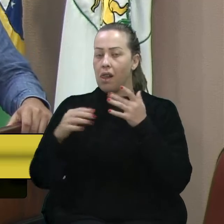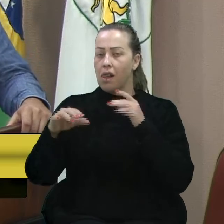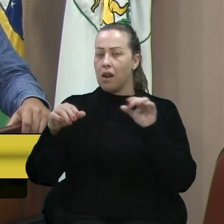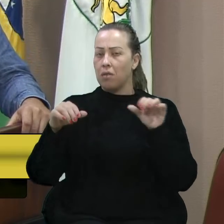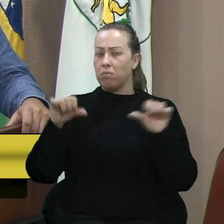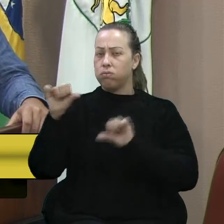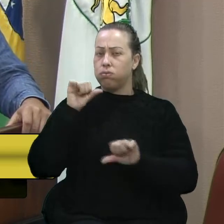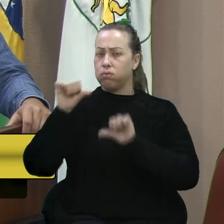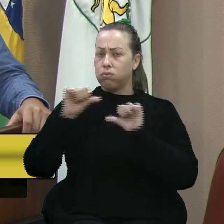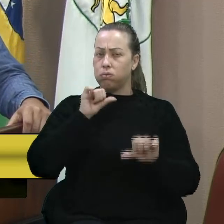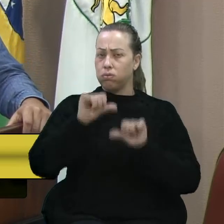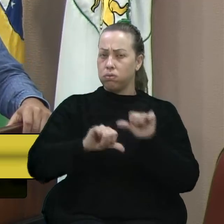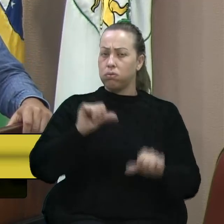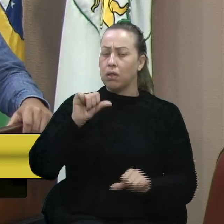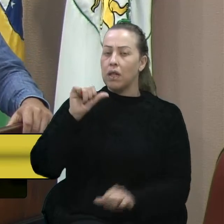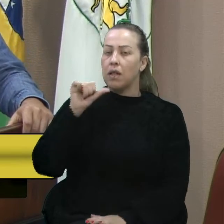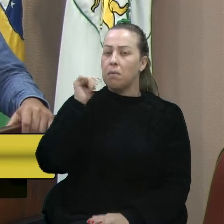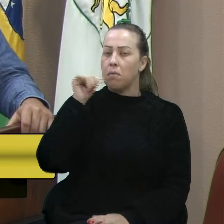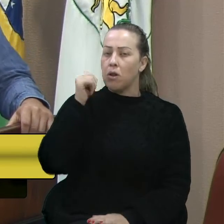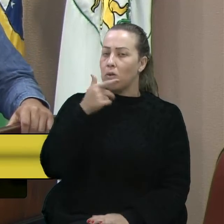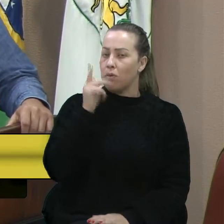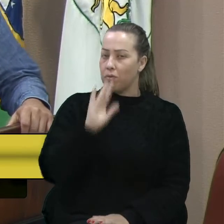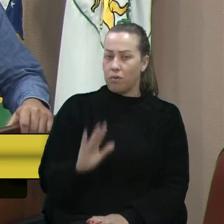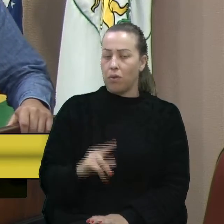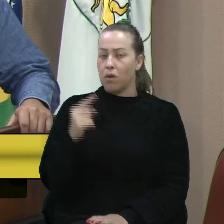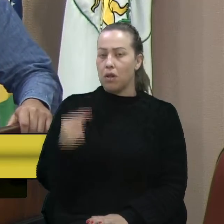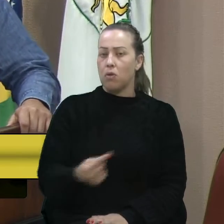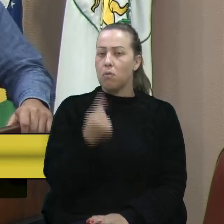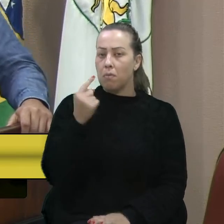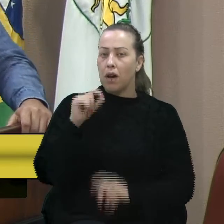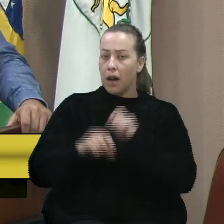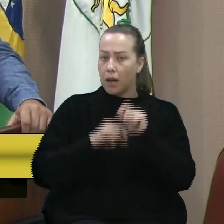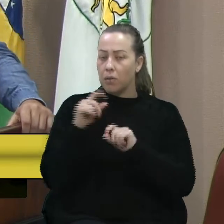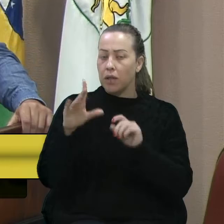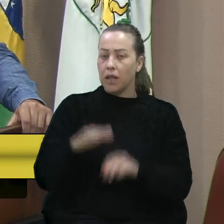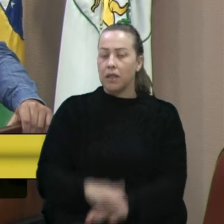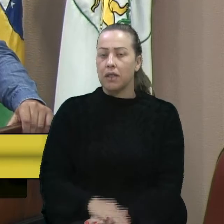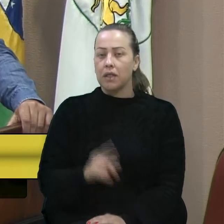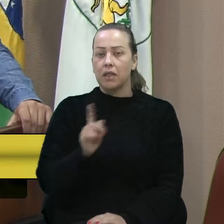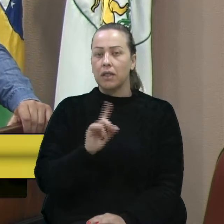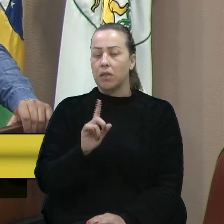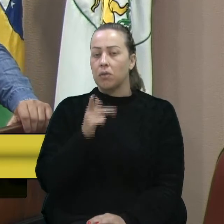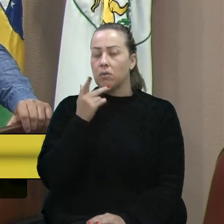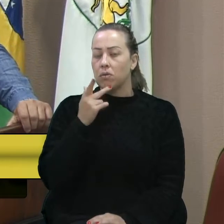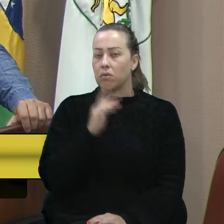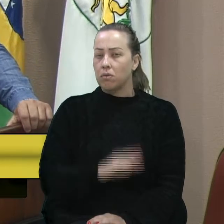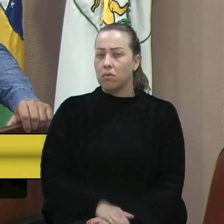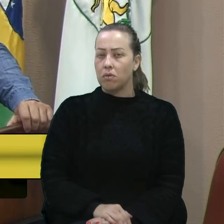que o vereador Marcon não abordou. E uma delas é que ela não